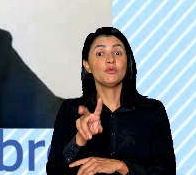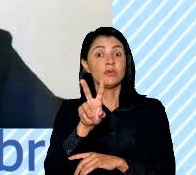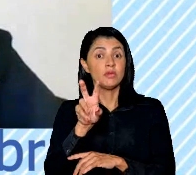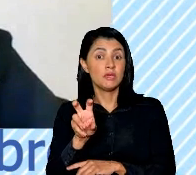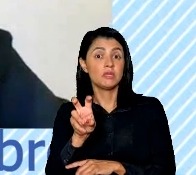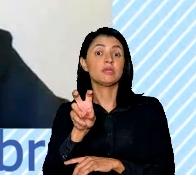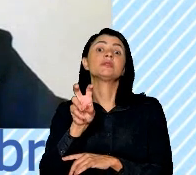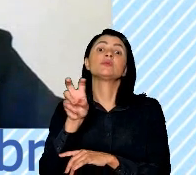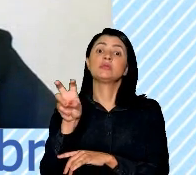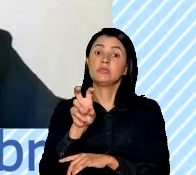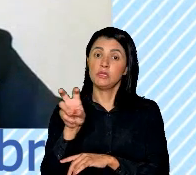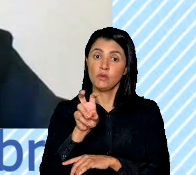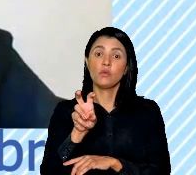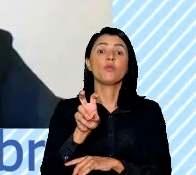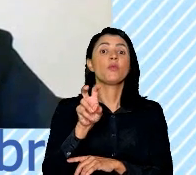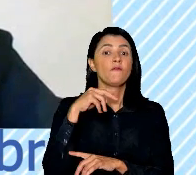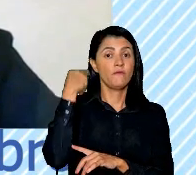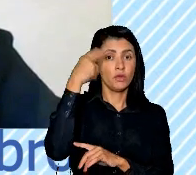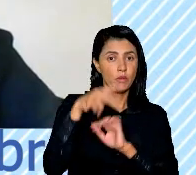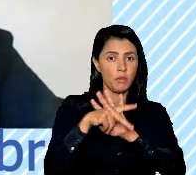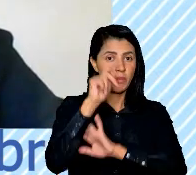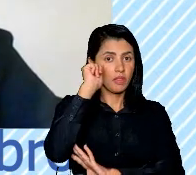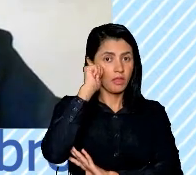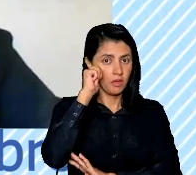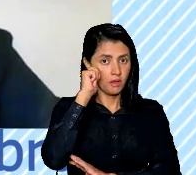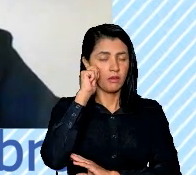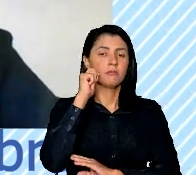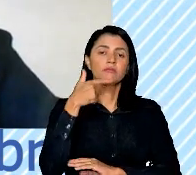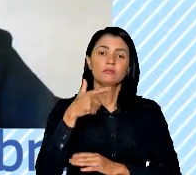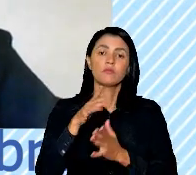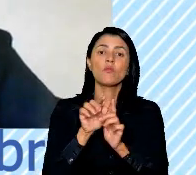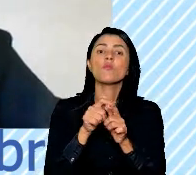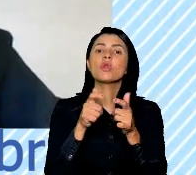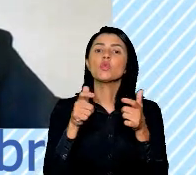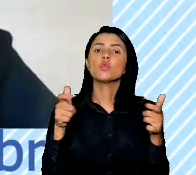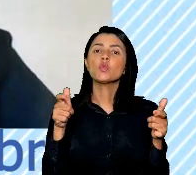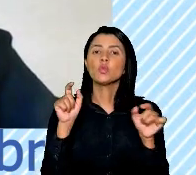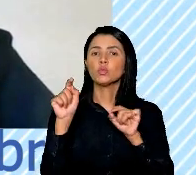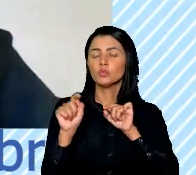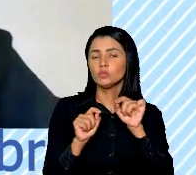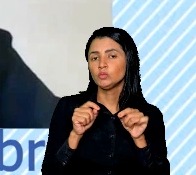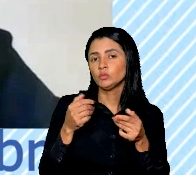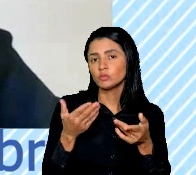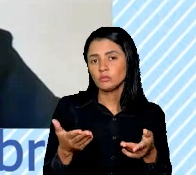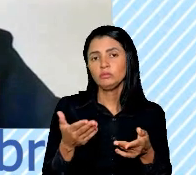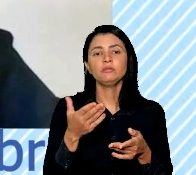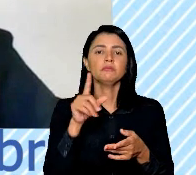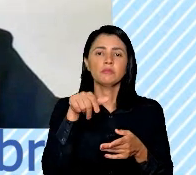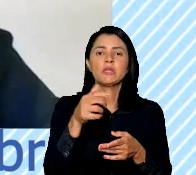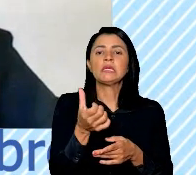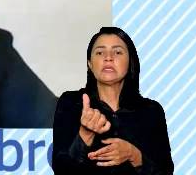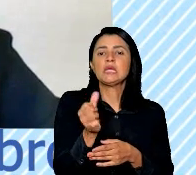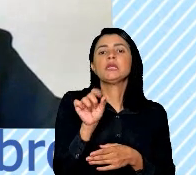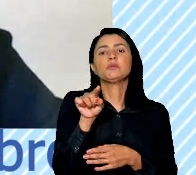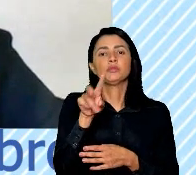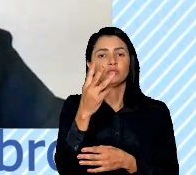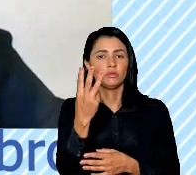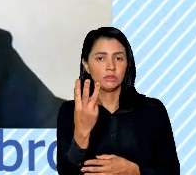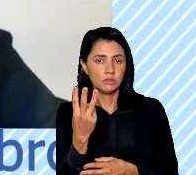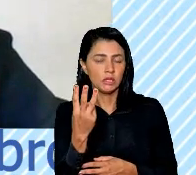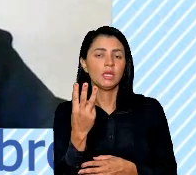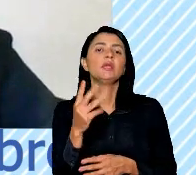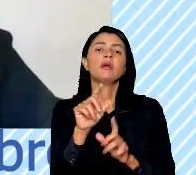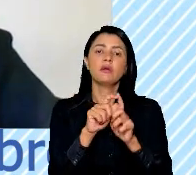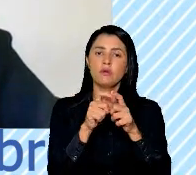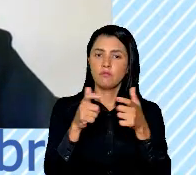3.565 vereadoras negras eleitas. Um aumento em relação de 6,3%, houve um aumento